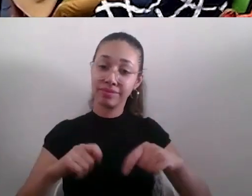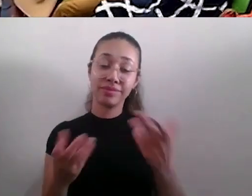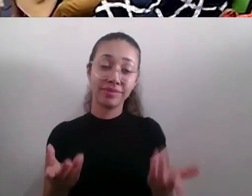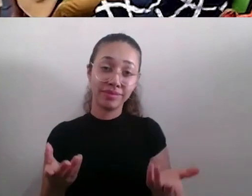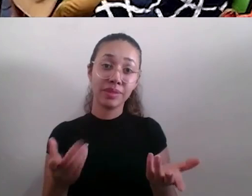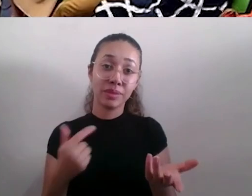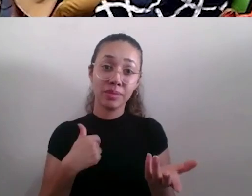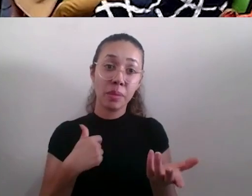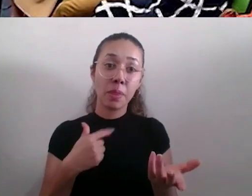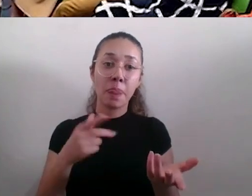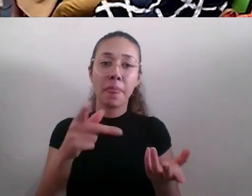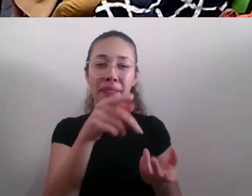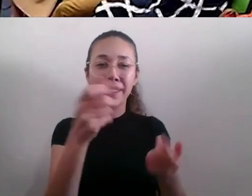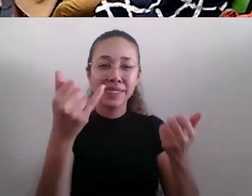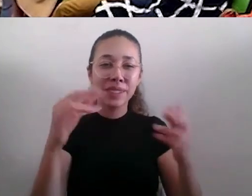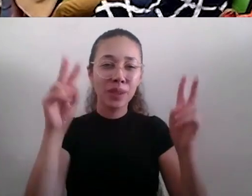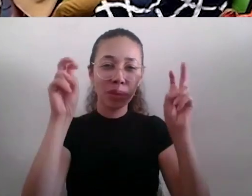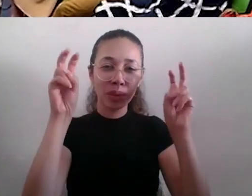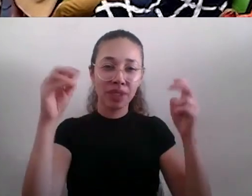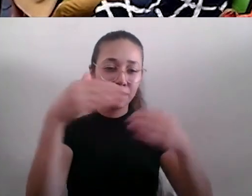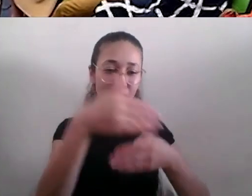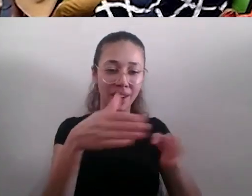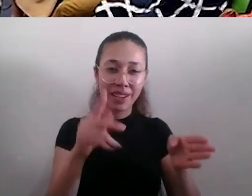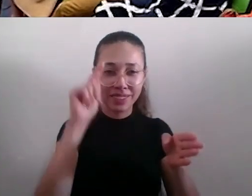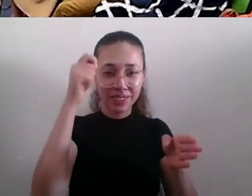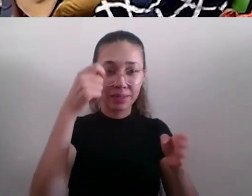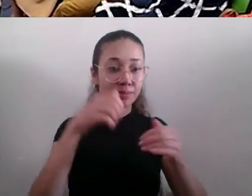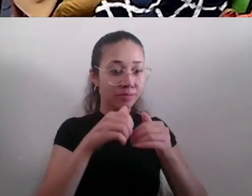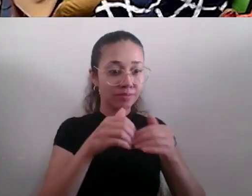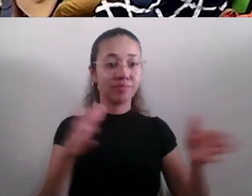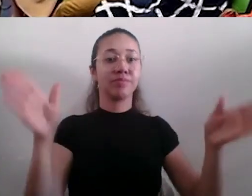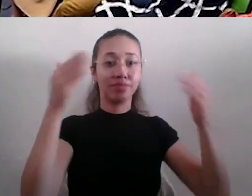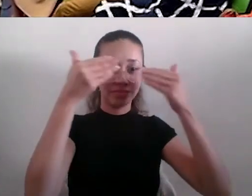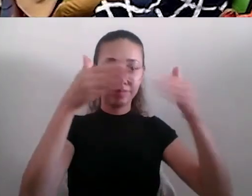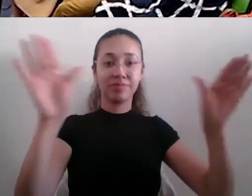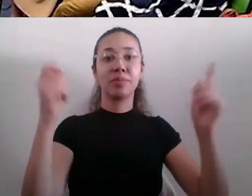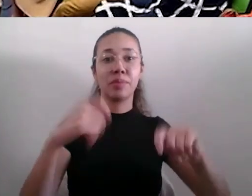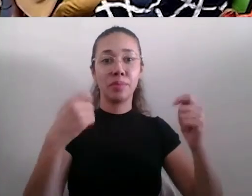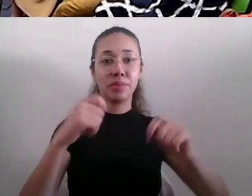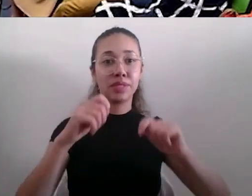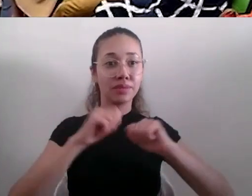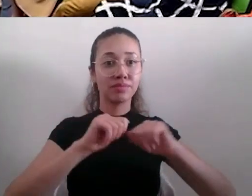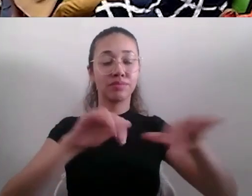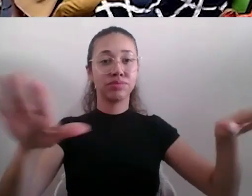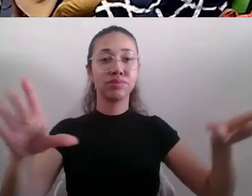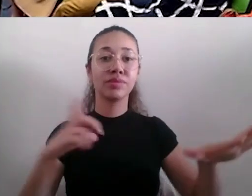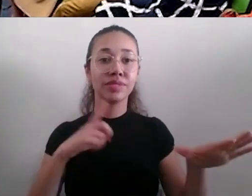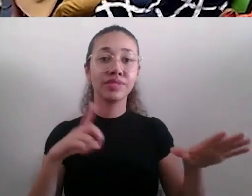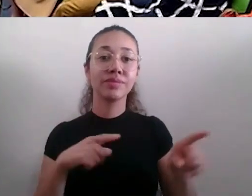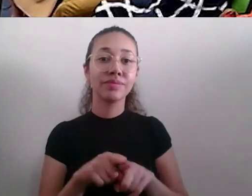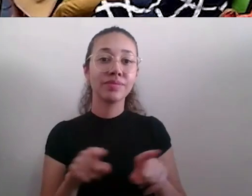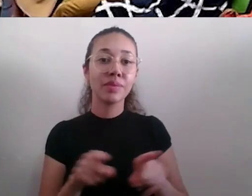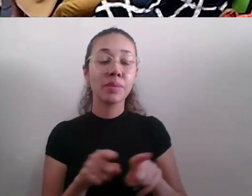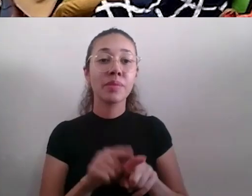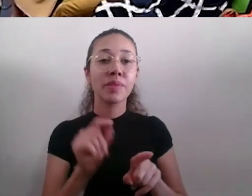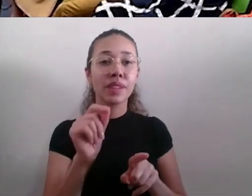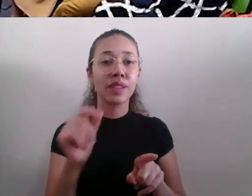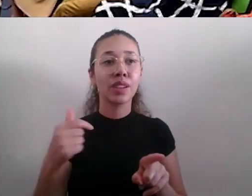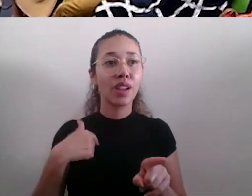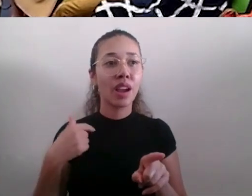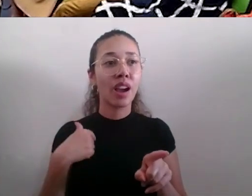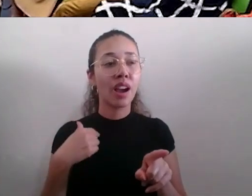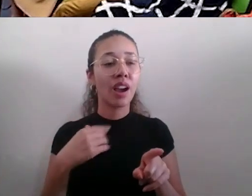essa caixa preta e abrir essa caixa preta. Escutar o que tem dentro, conseguir furar. A gente tem o que eu estava ouvindo